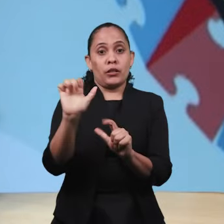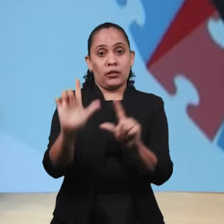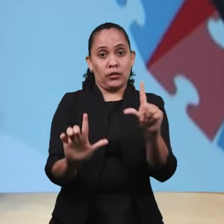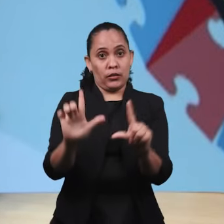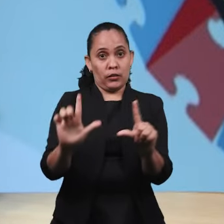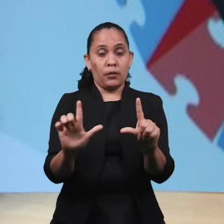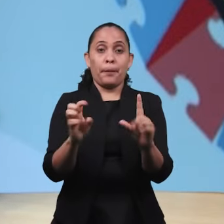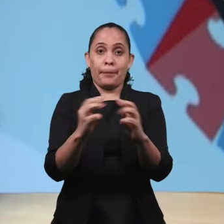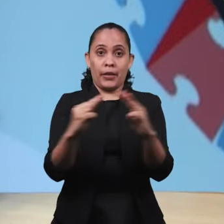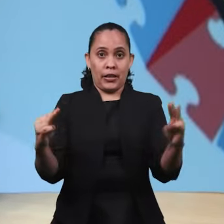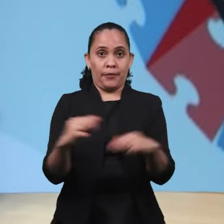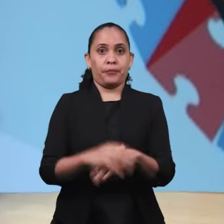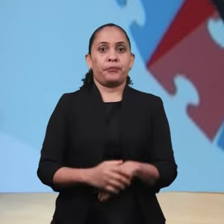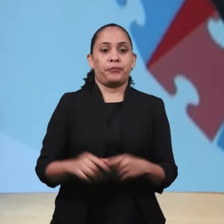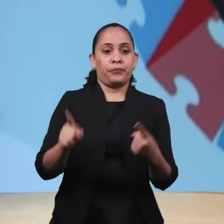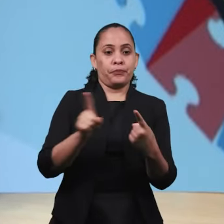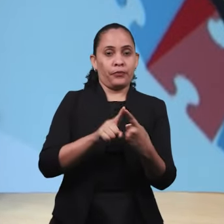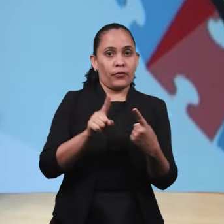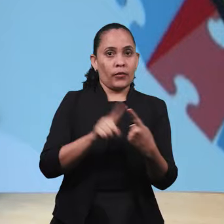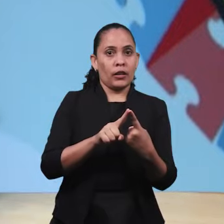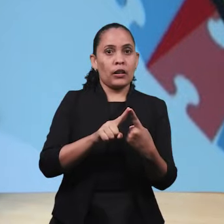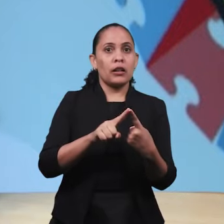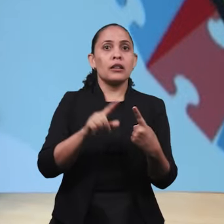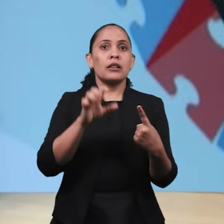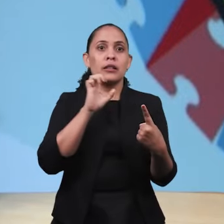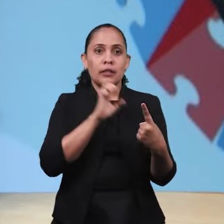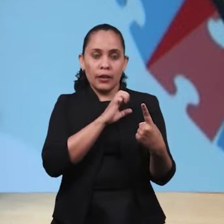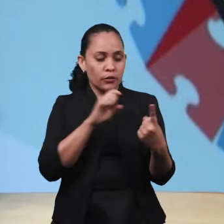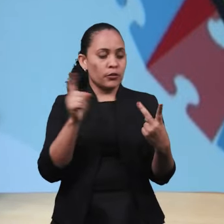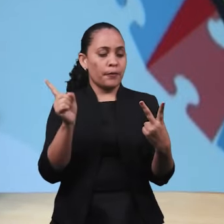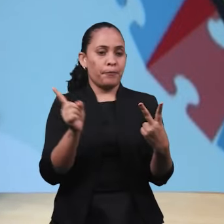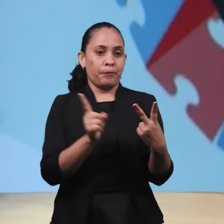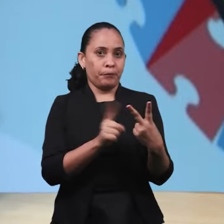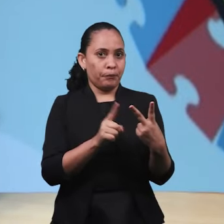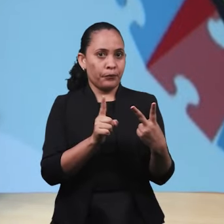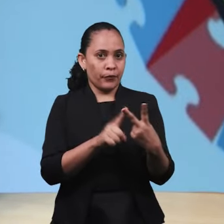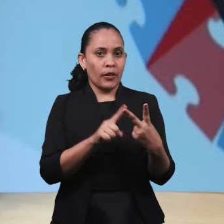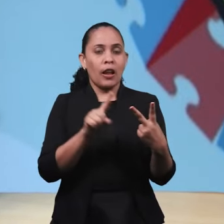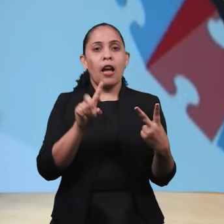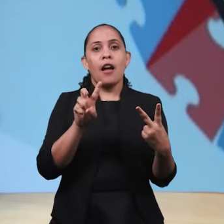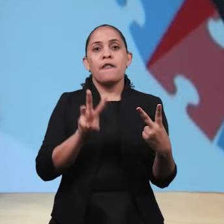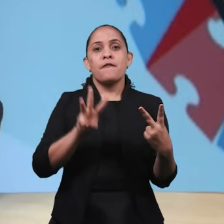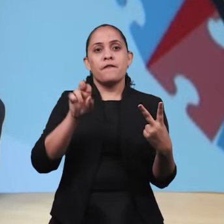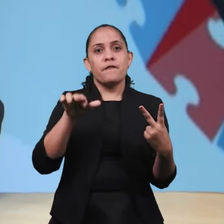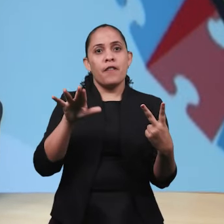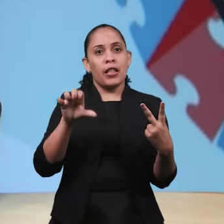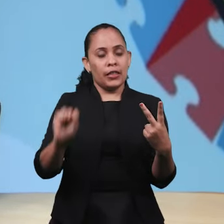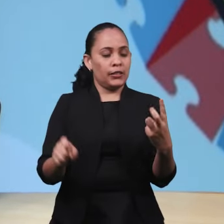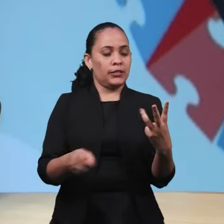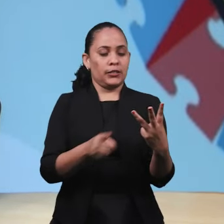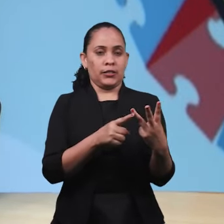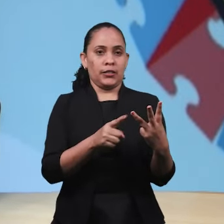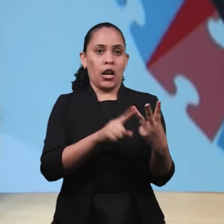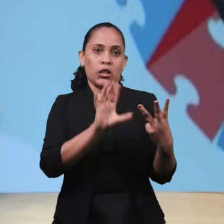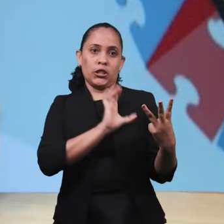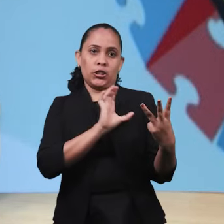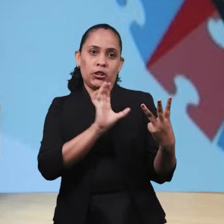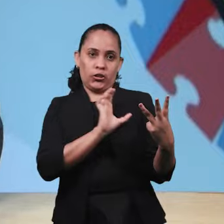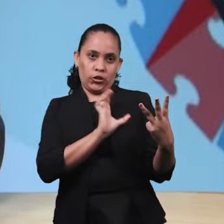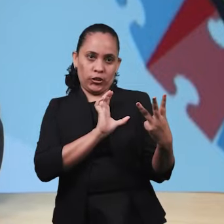A Eliette, a Vanessa Cidinha. E Cidinha. Cidinha agora está indo para o exterior.